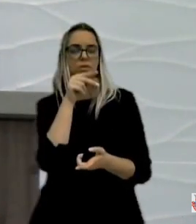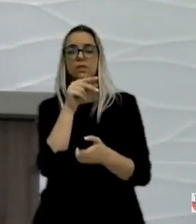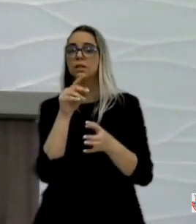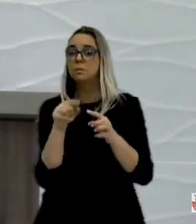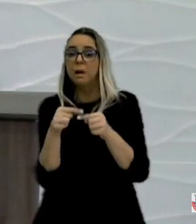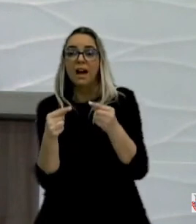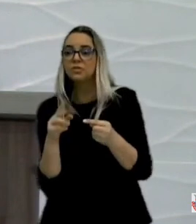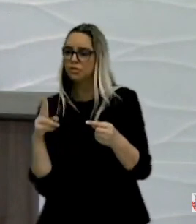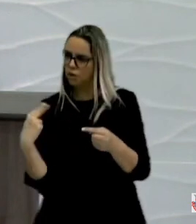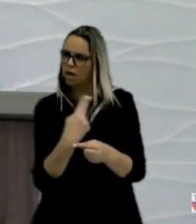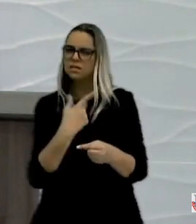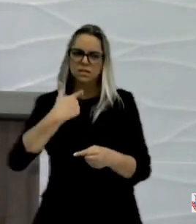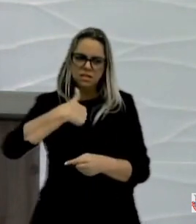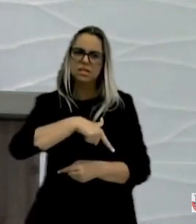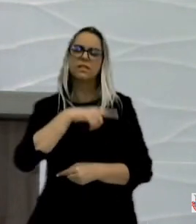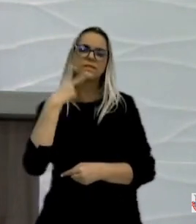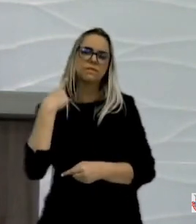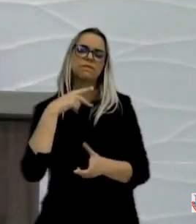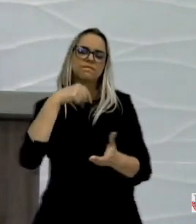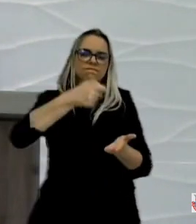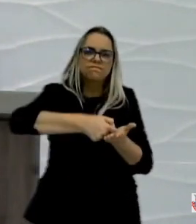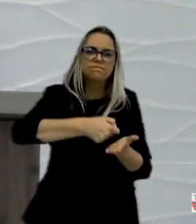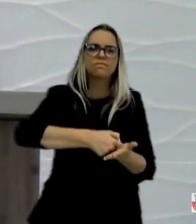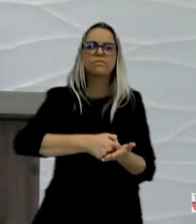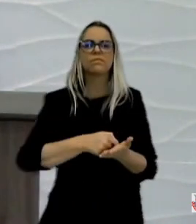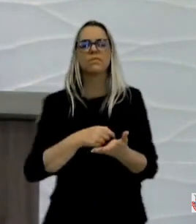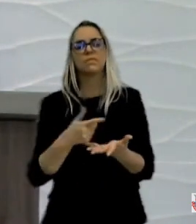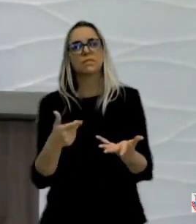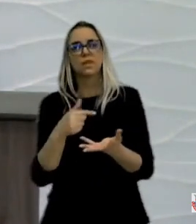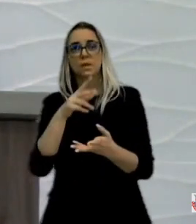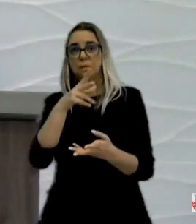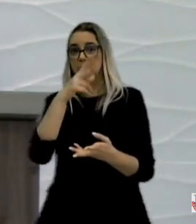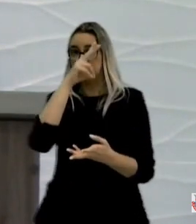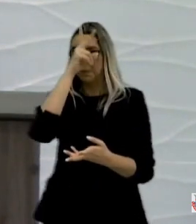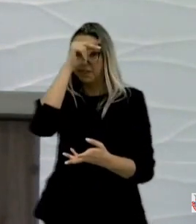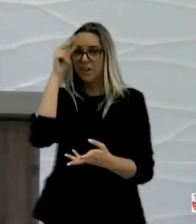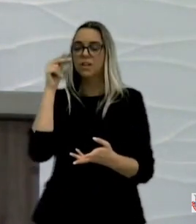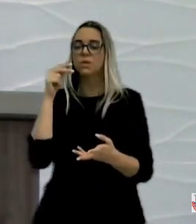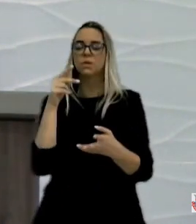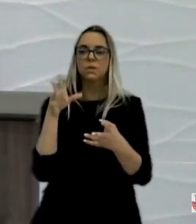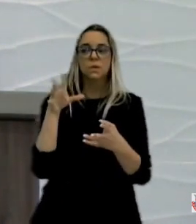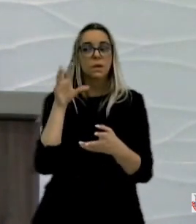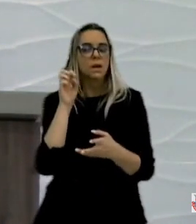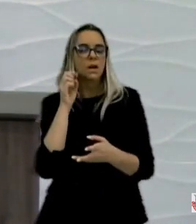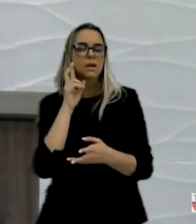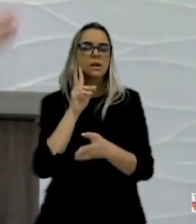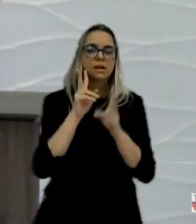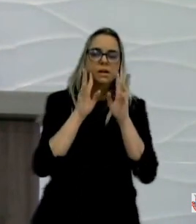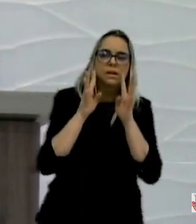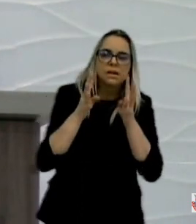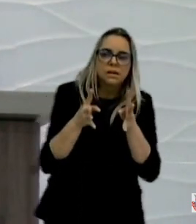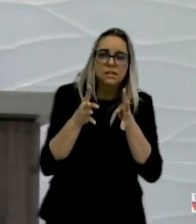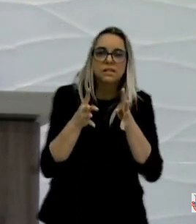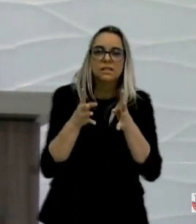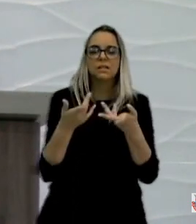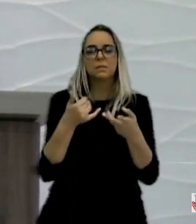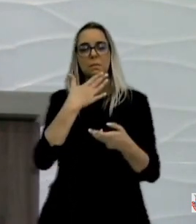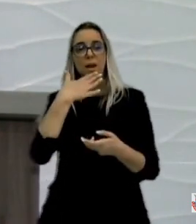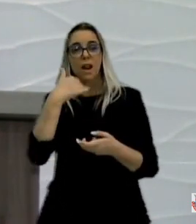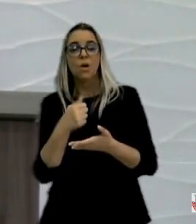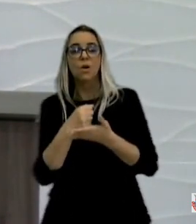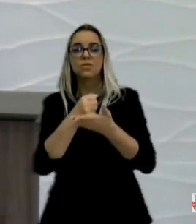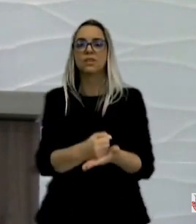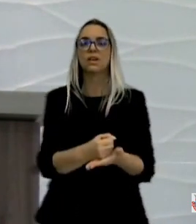estar ali cobrando. E a gente sabe que temos um prefeito que ele escuta. E ele procura fazer o melhor para a